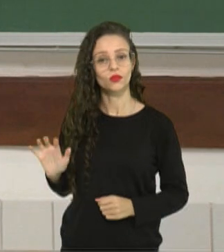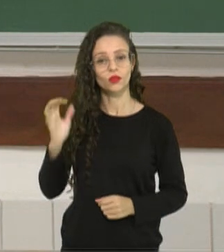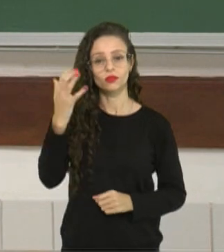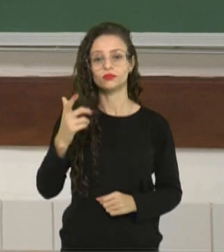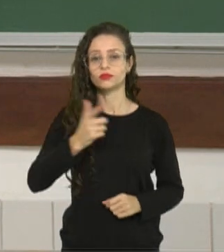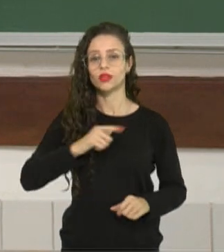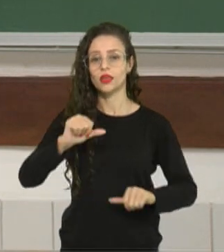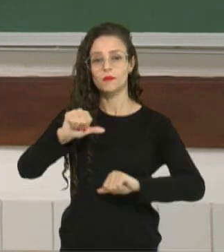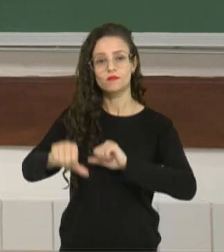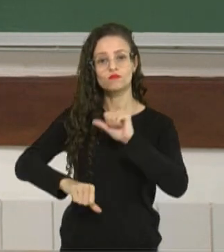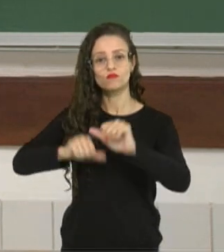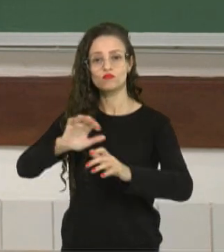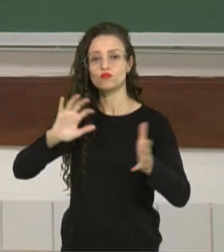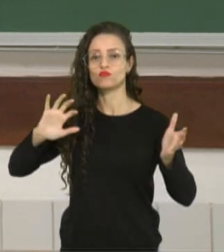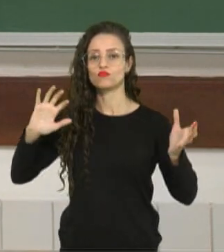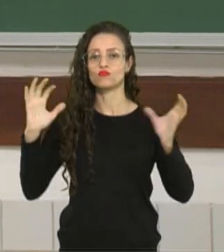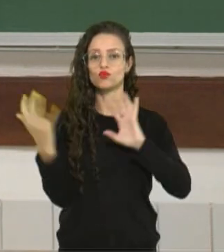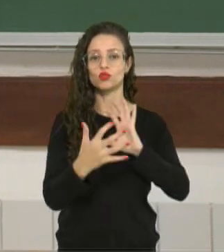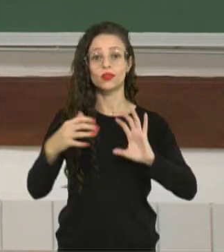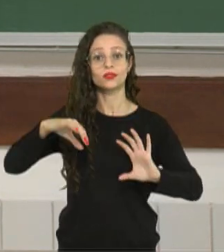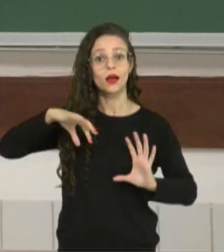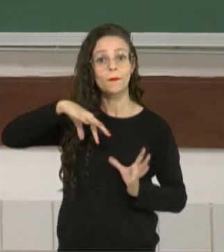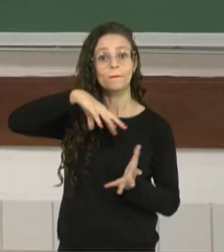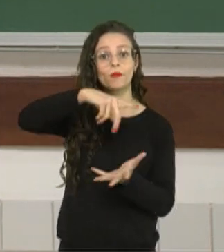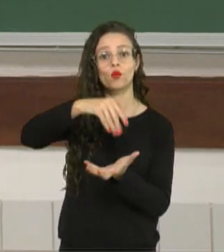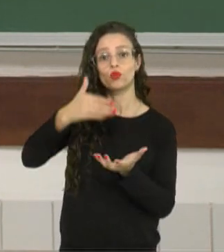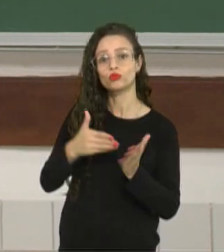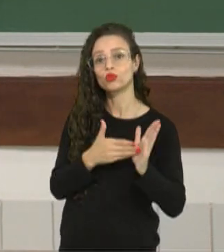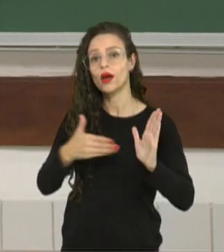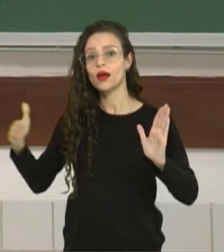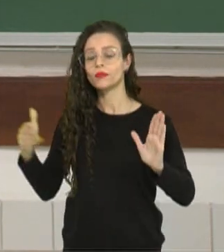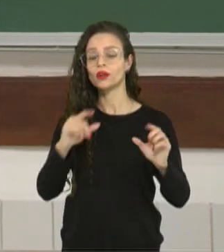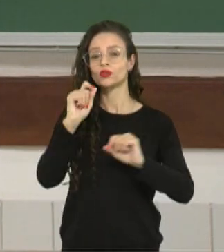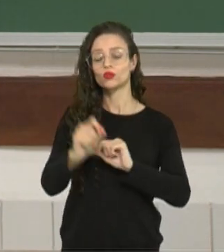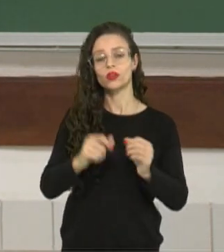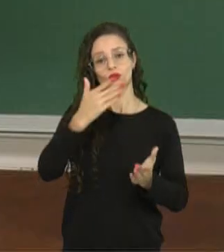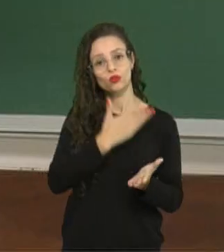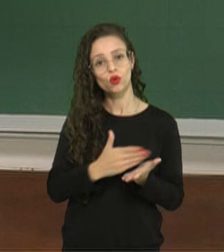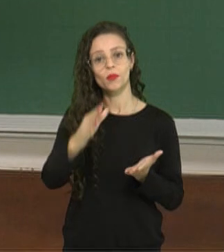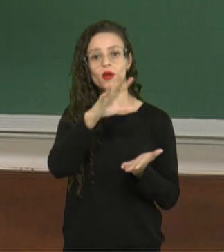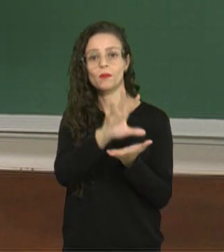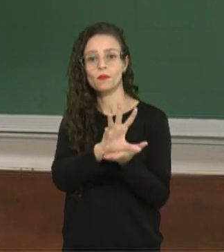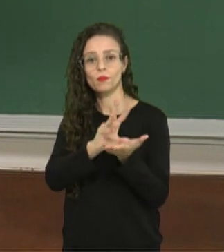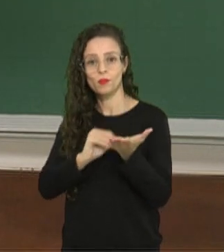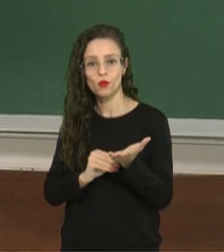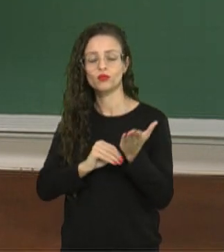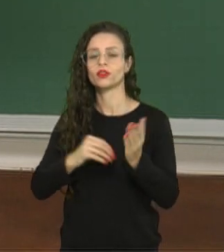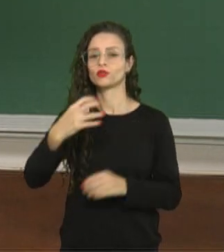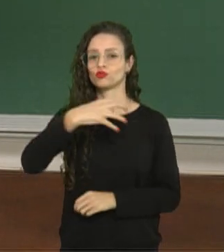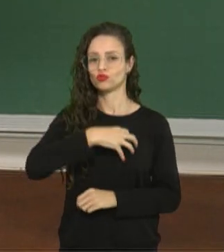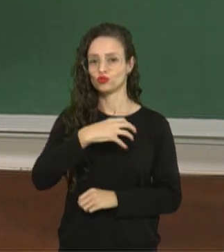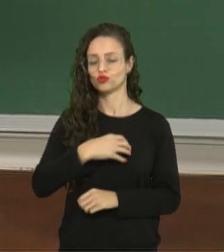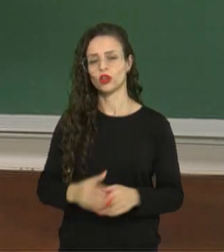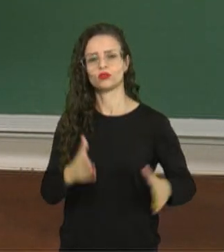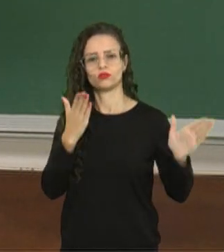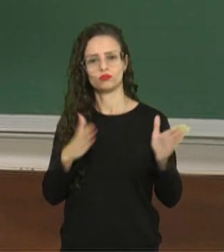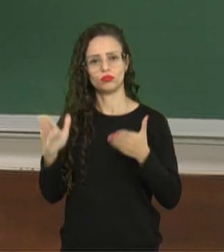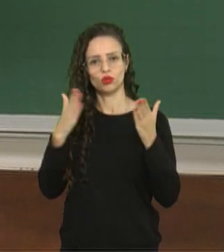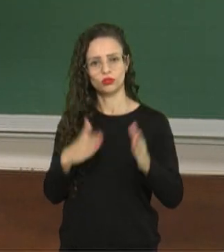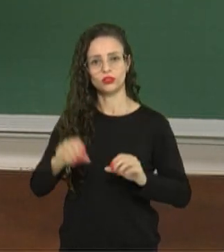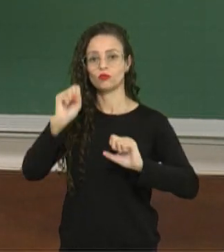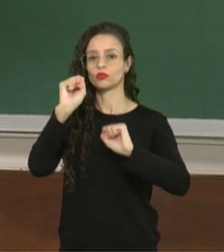uma mudança profunda no mundo a partir da introdução destes dois modelos de